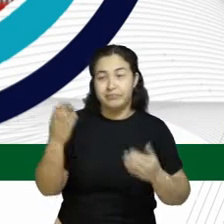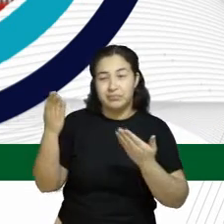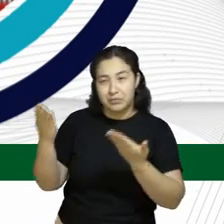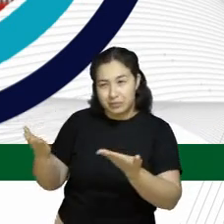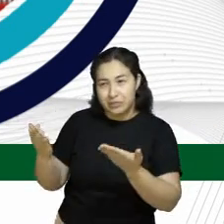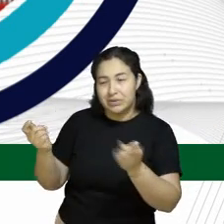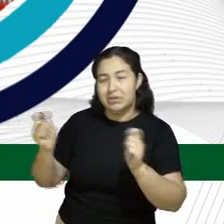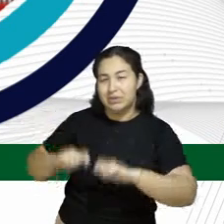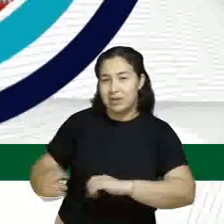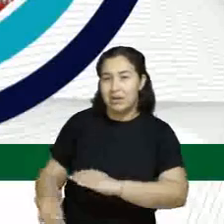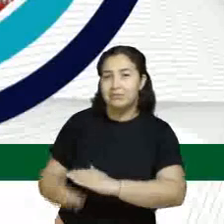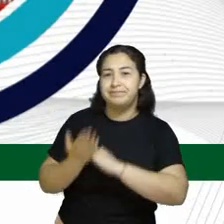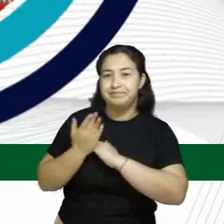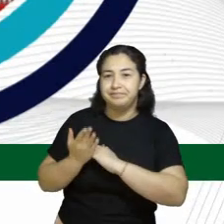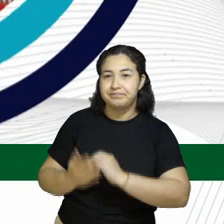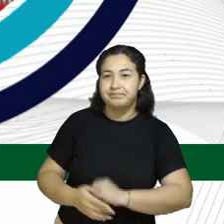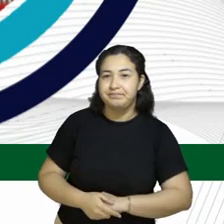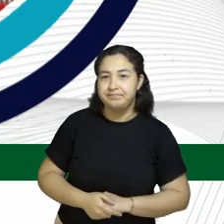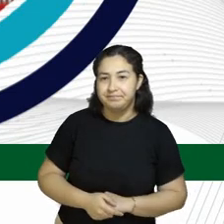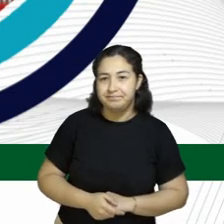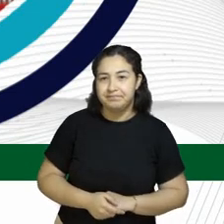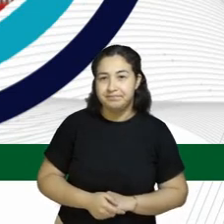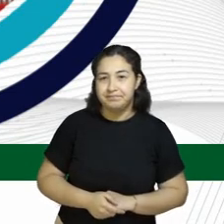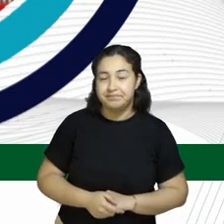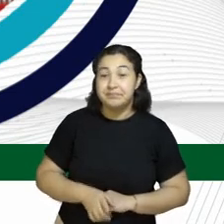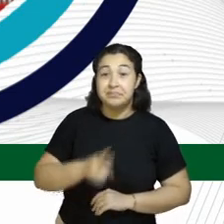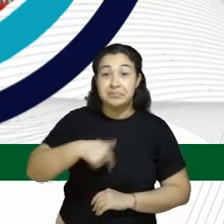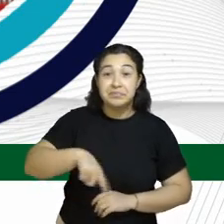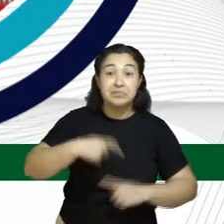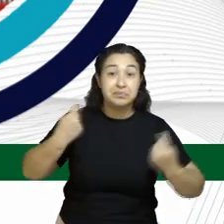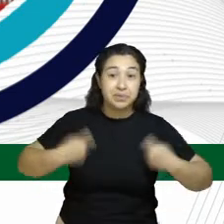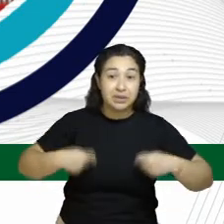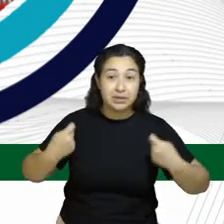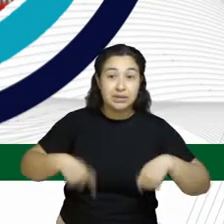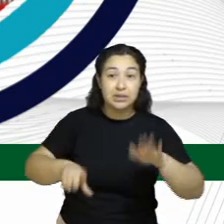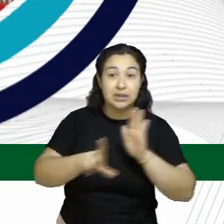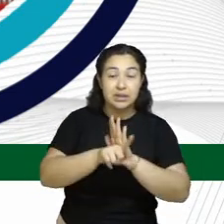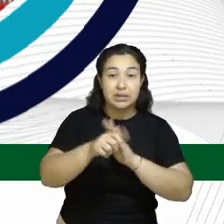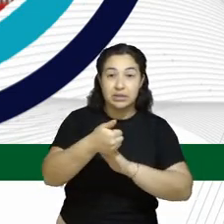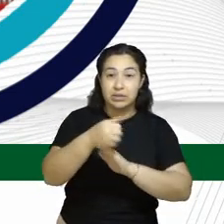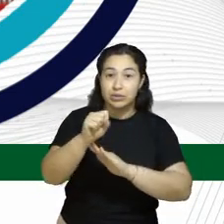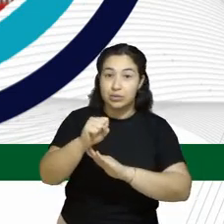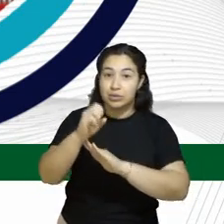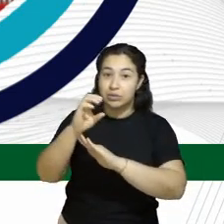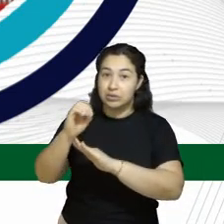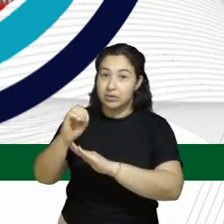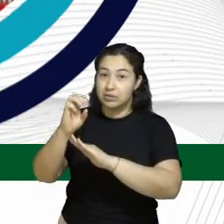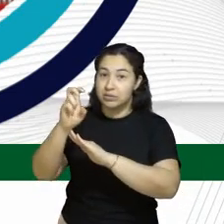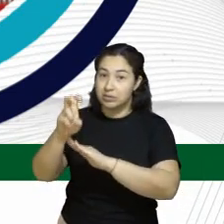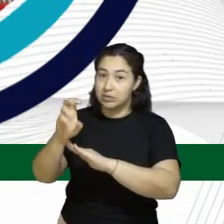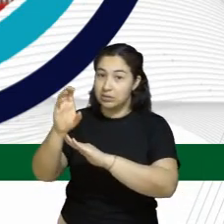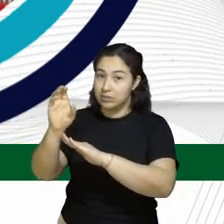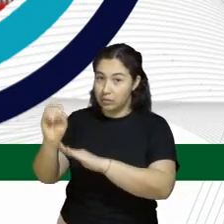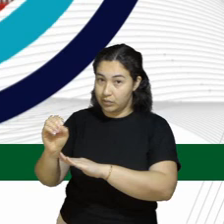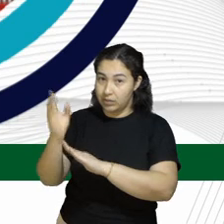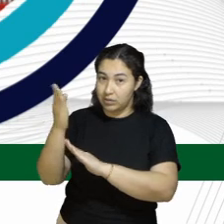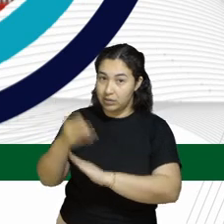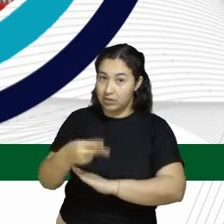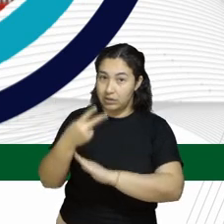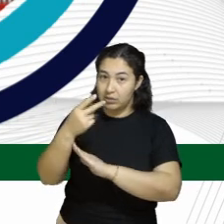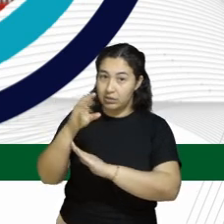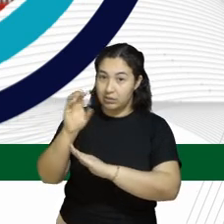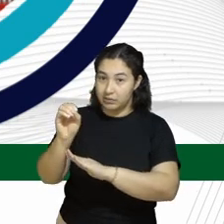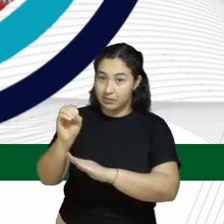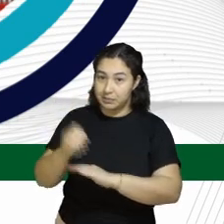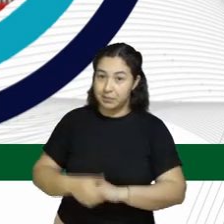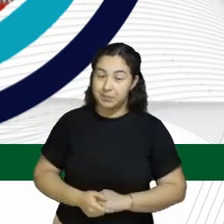dos senhores. E precisamos que a Lei 18.050 de 2020, que considera... Mais